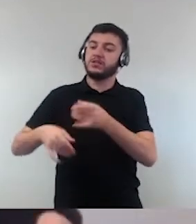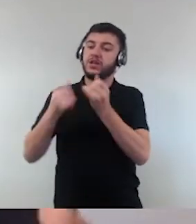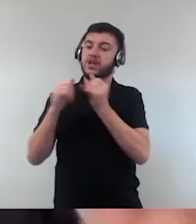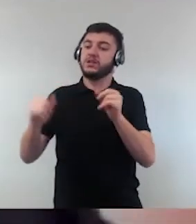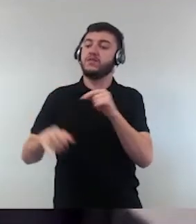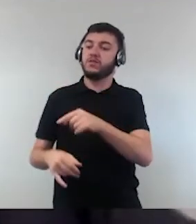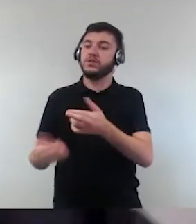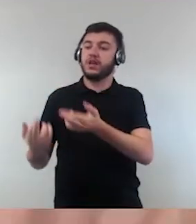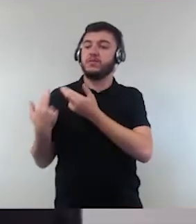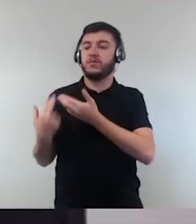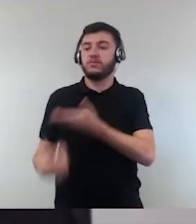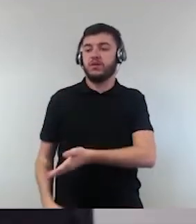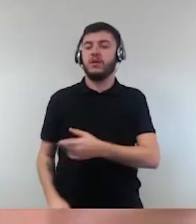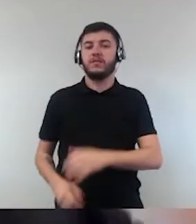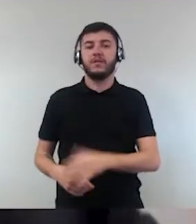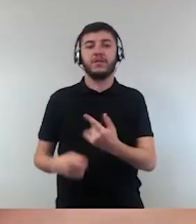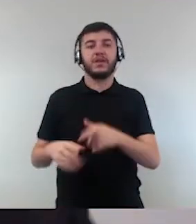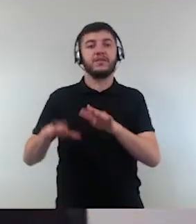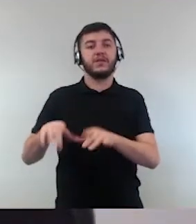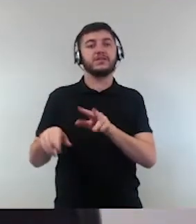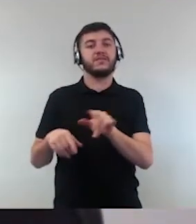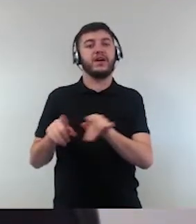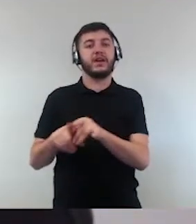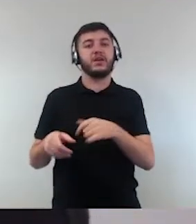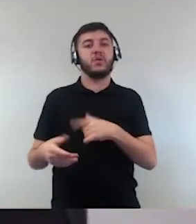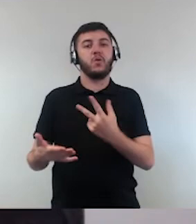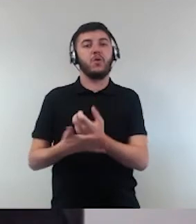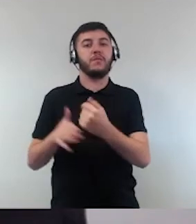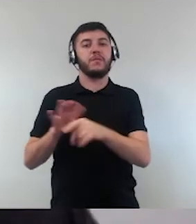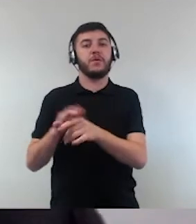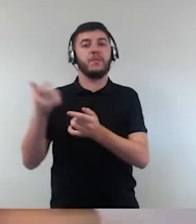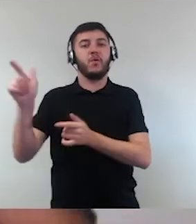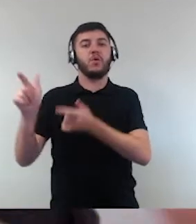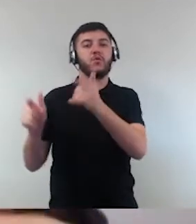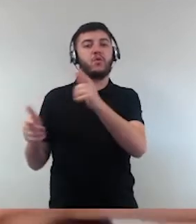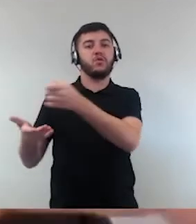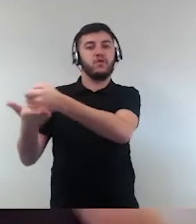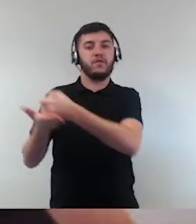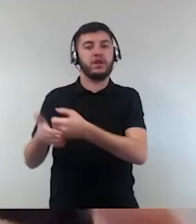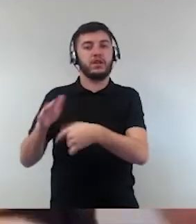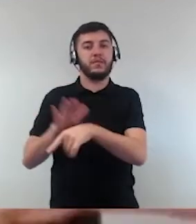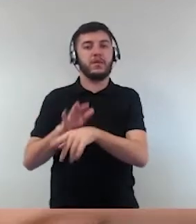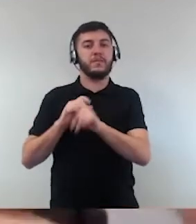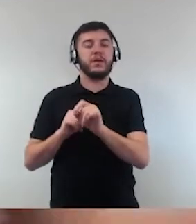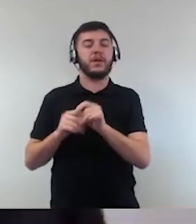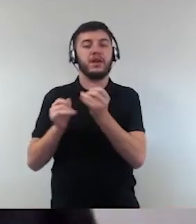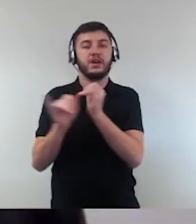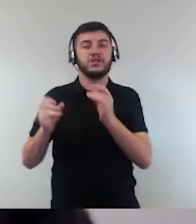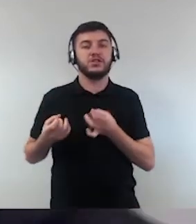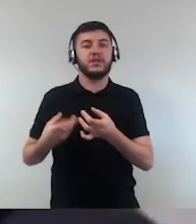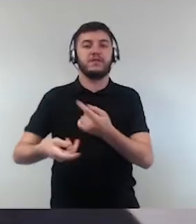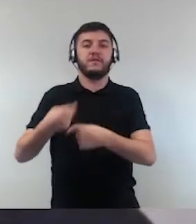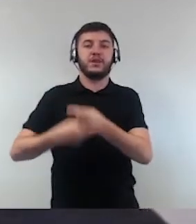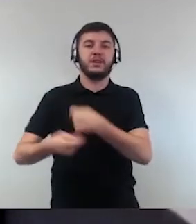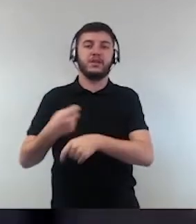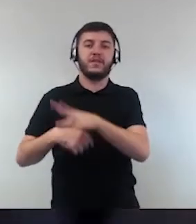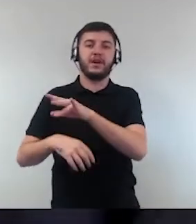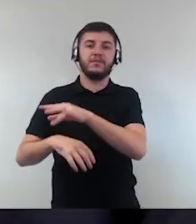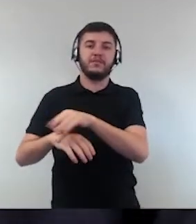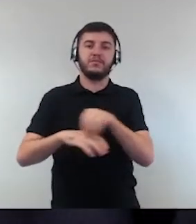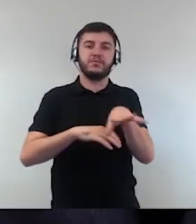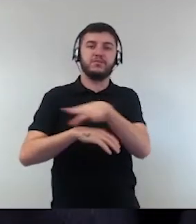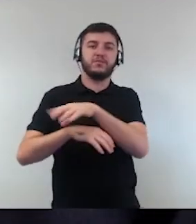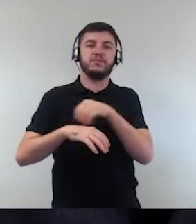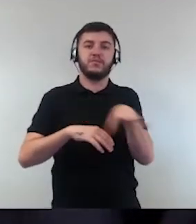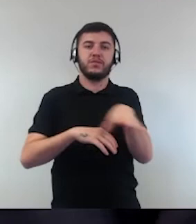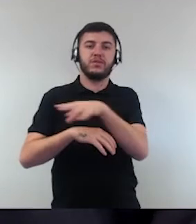alguém, ele comprou de um gerador, alguém que tinha um excesso de oferta. O comercializador compra energia para repassar.